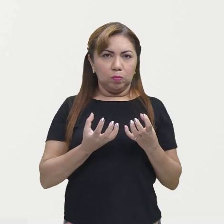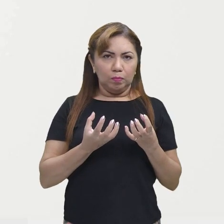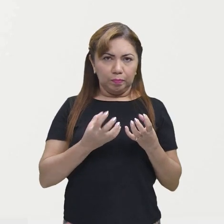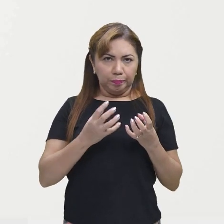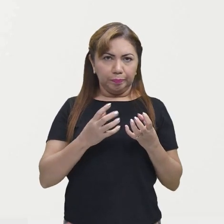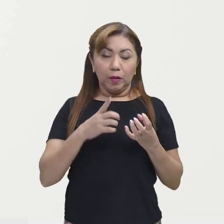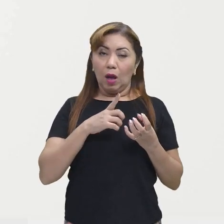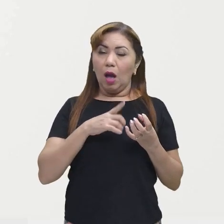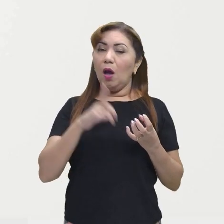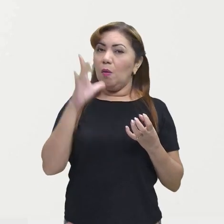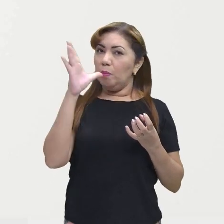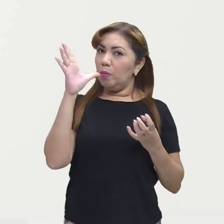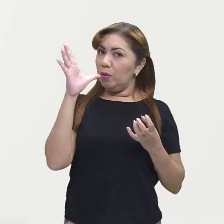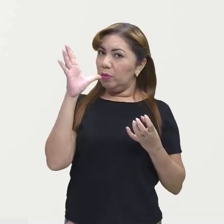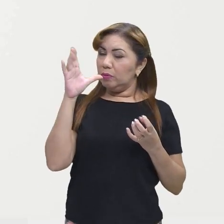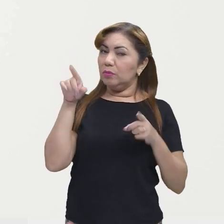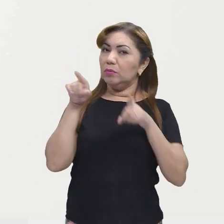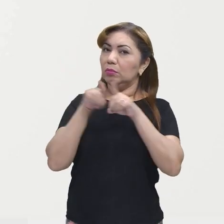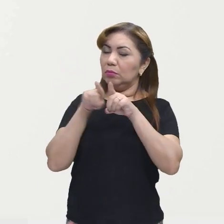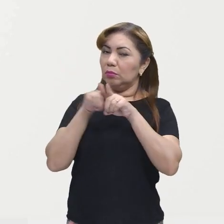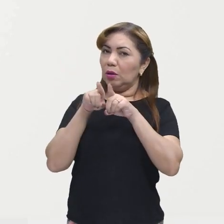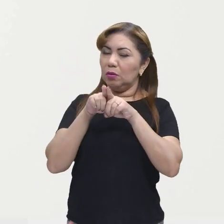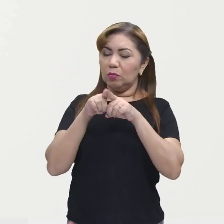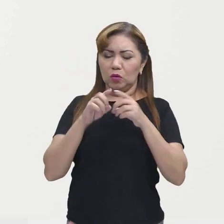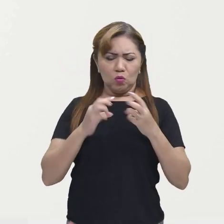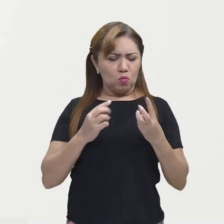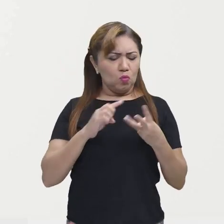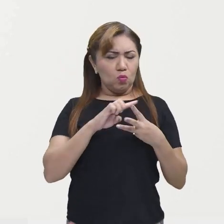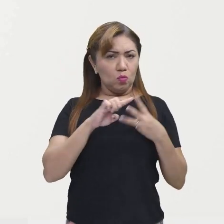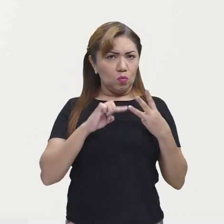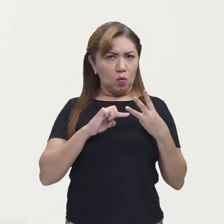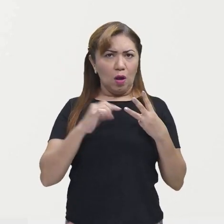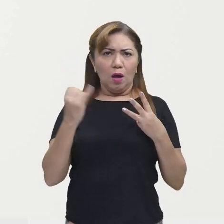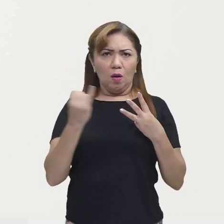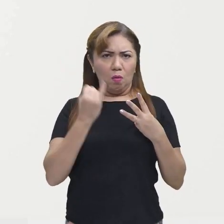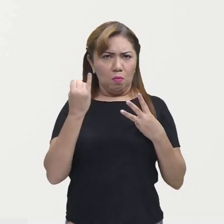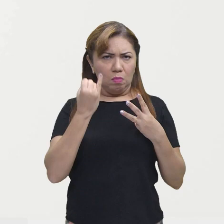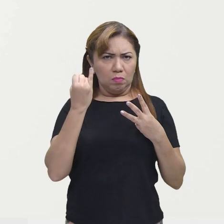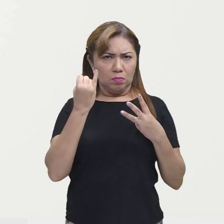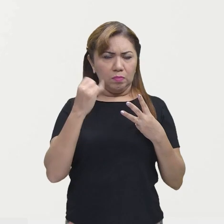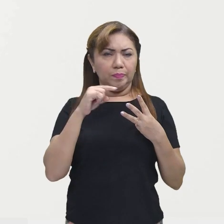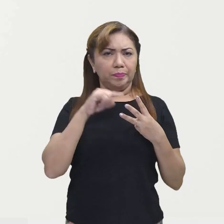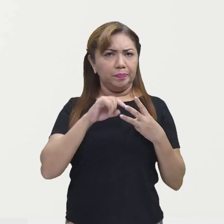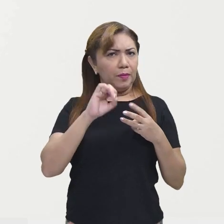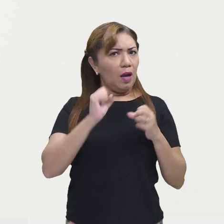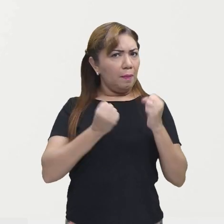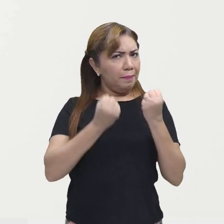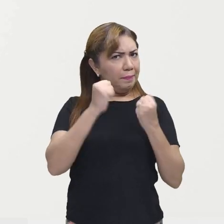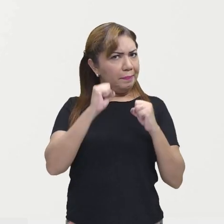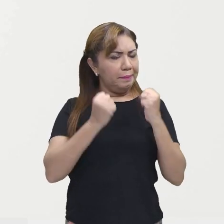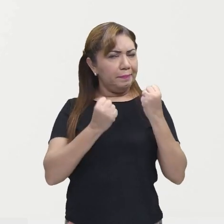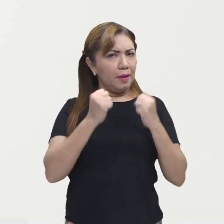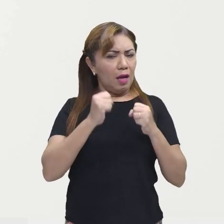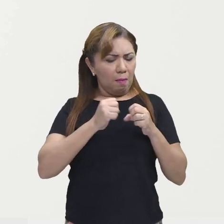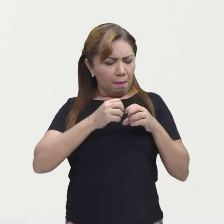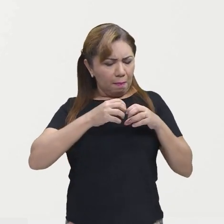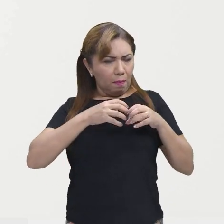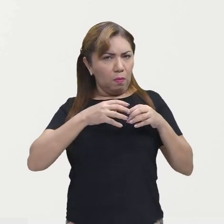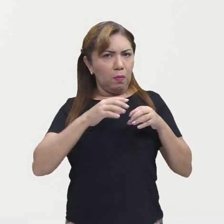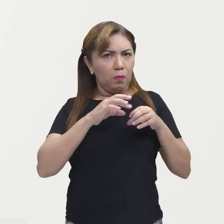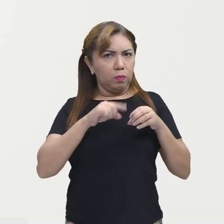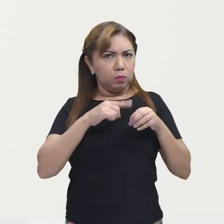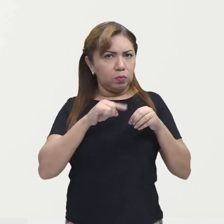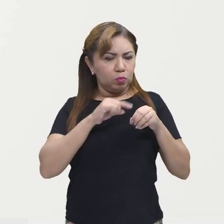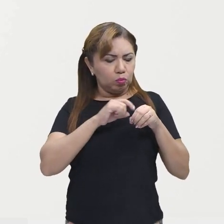e o pênis. Estes órgãos são responsáveis em reproduzir as células reprodutoras